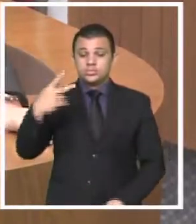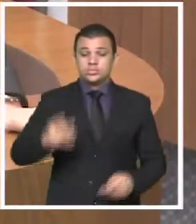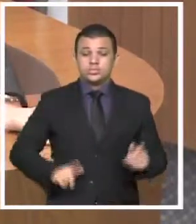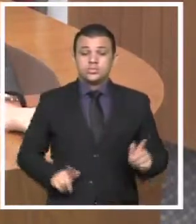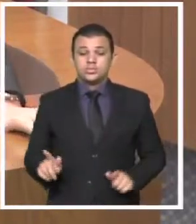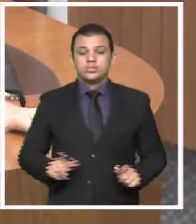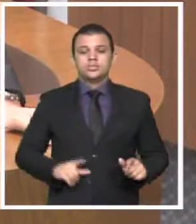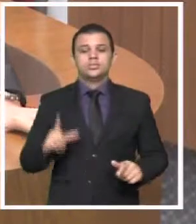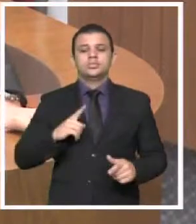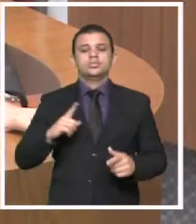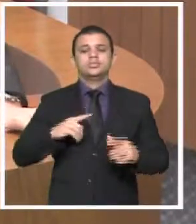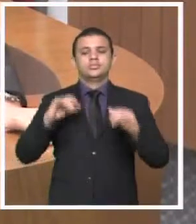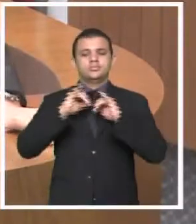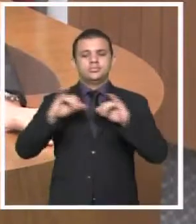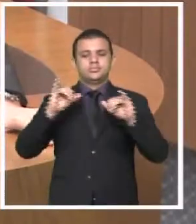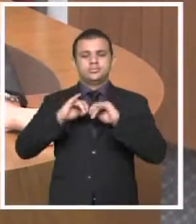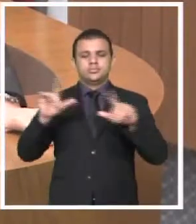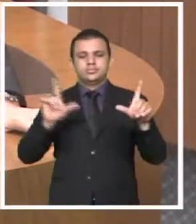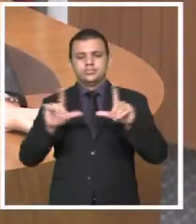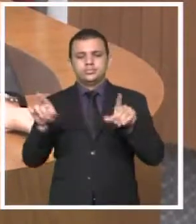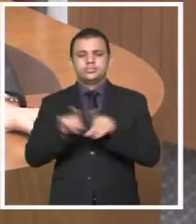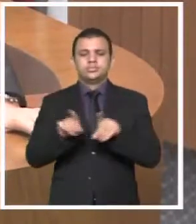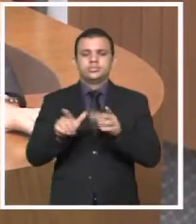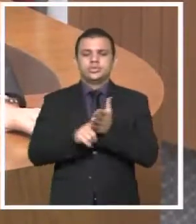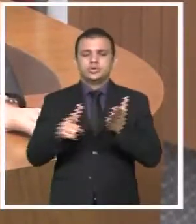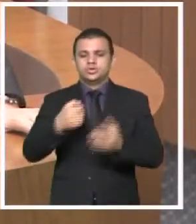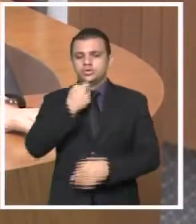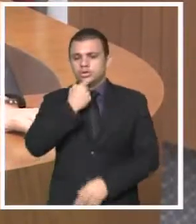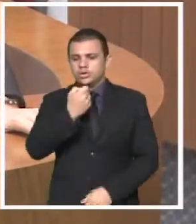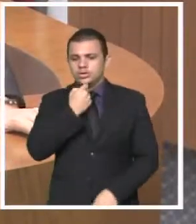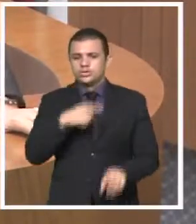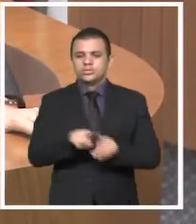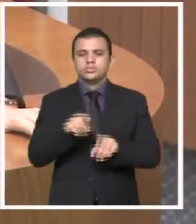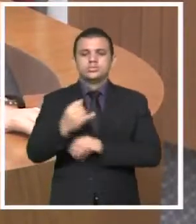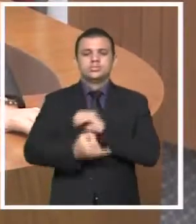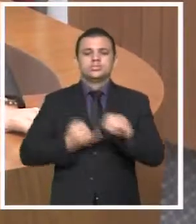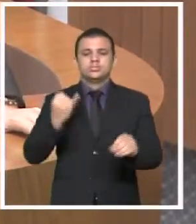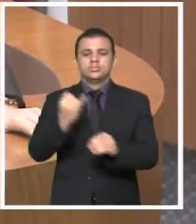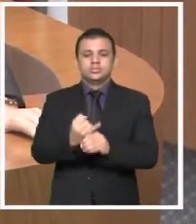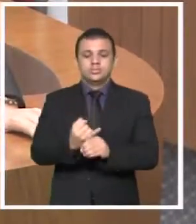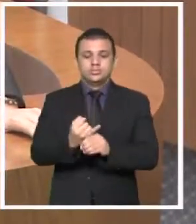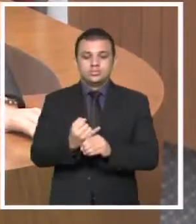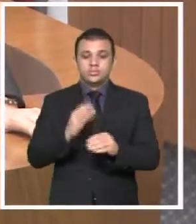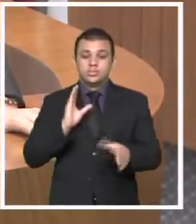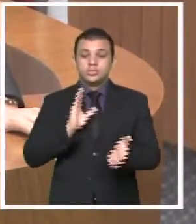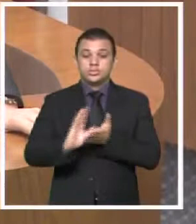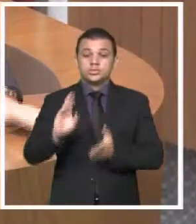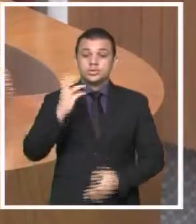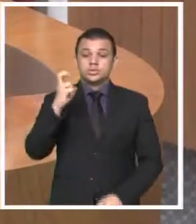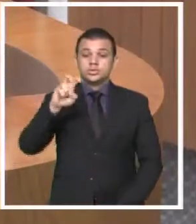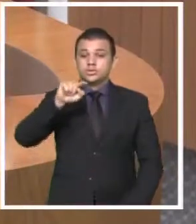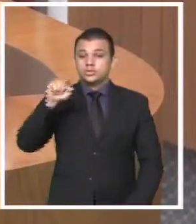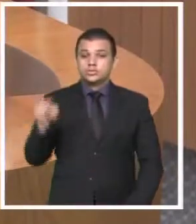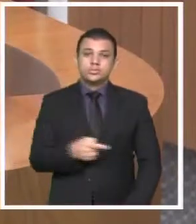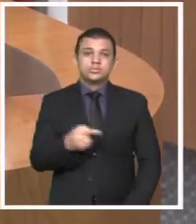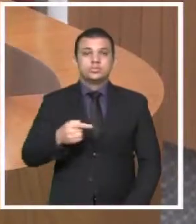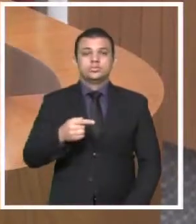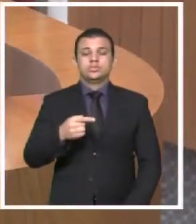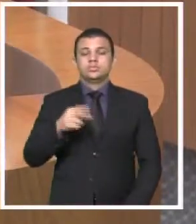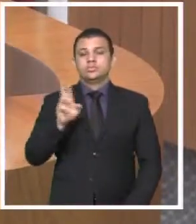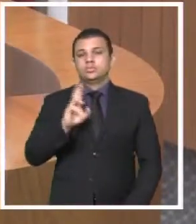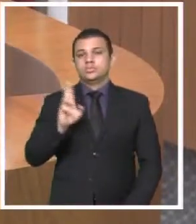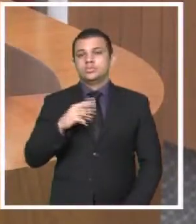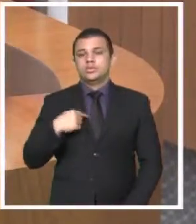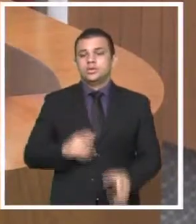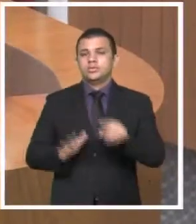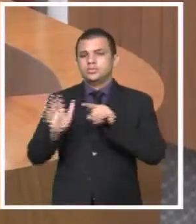em televisão, em jornal e na internet, que investiu mais de 5 milhões de reais. Eu perguntei